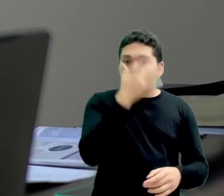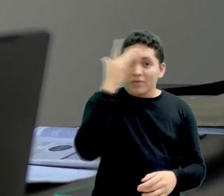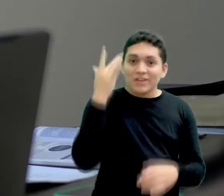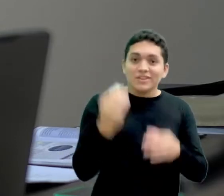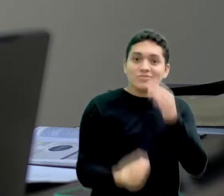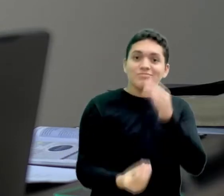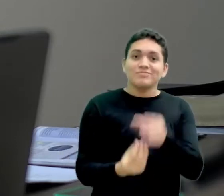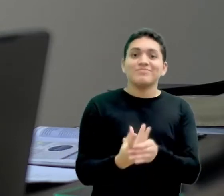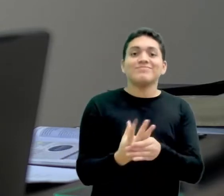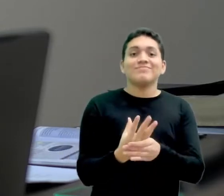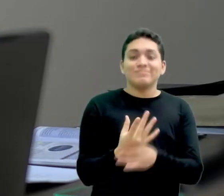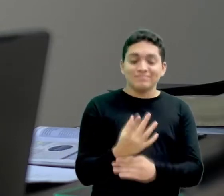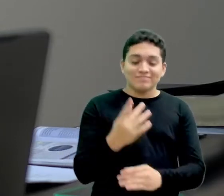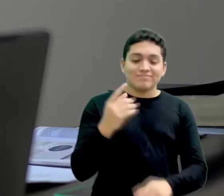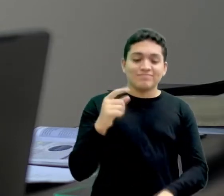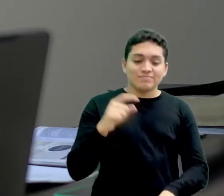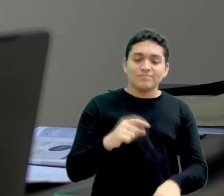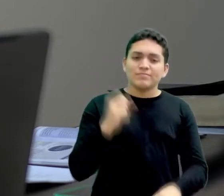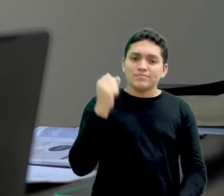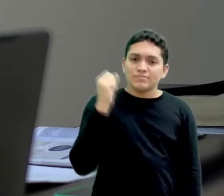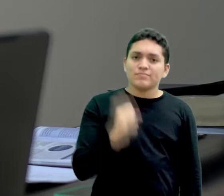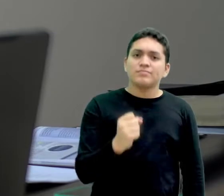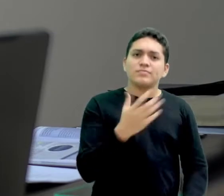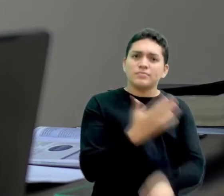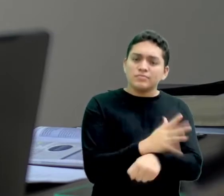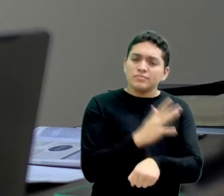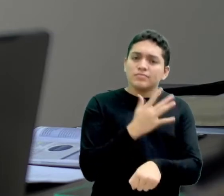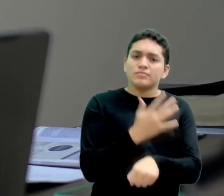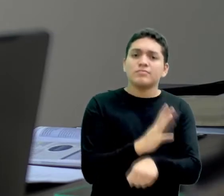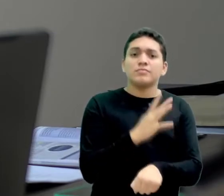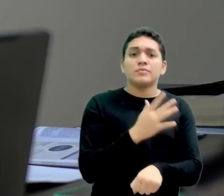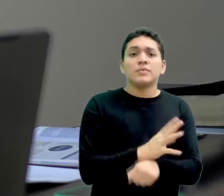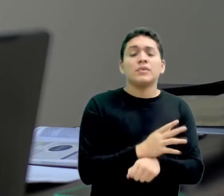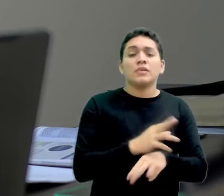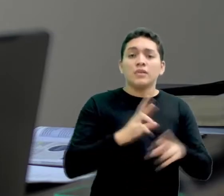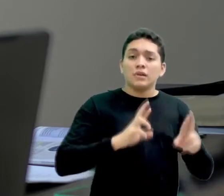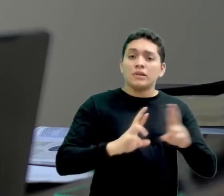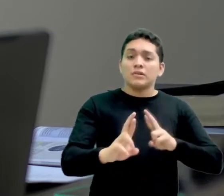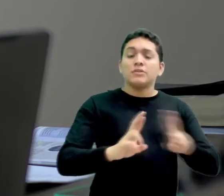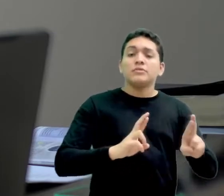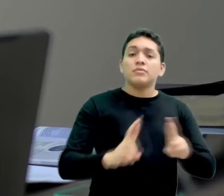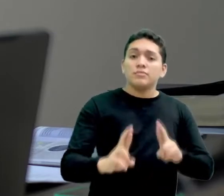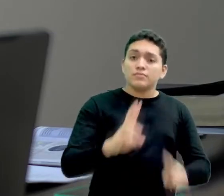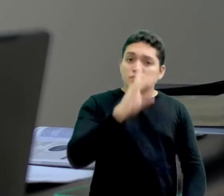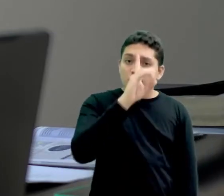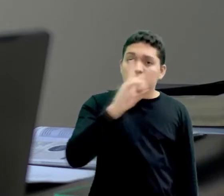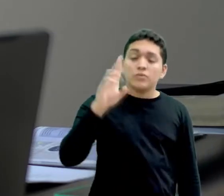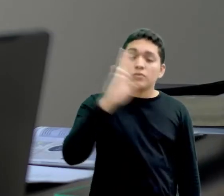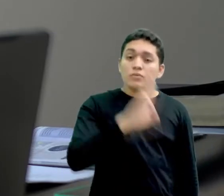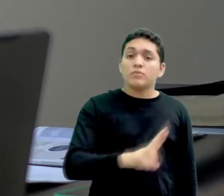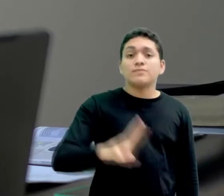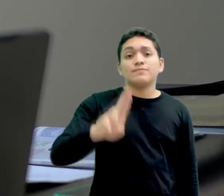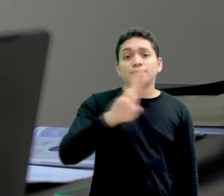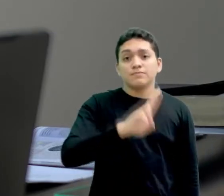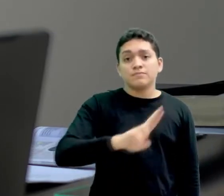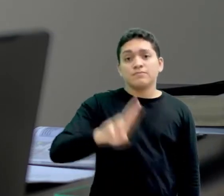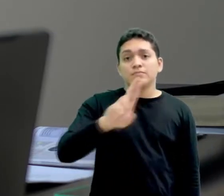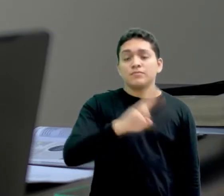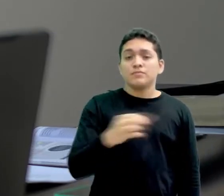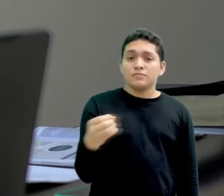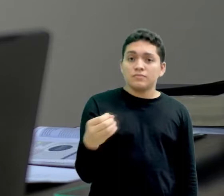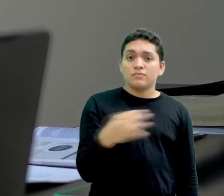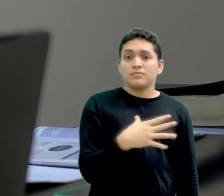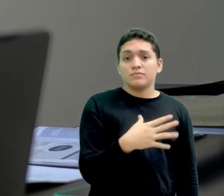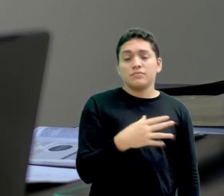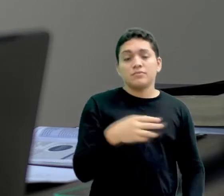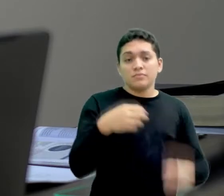seriedade, né, deste ato, né, da problemática, a relação em que Deus faz, né, vai trazer à tona, né, novamente e